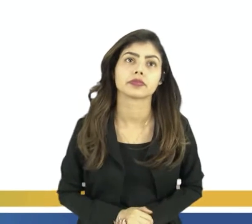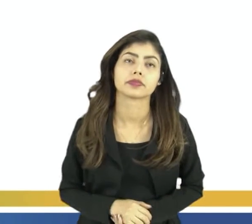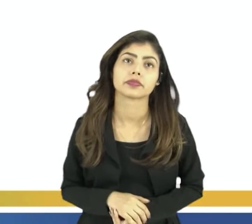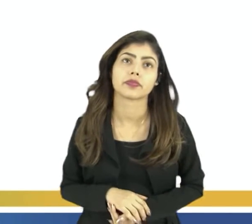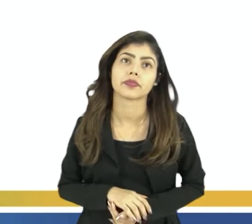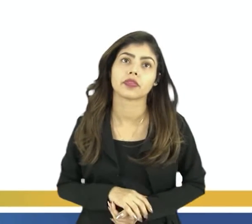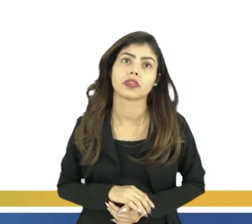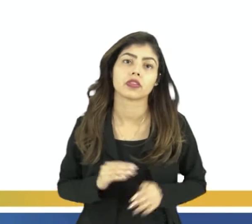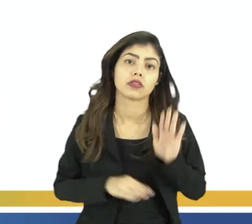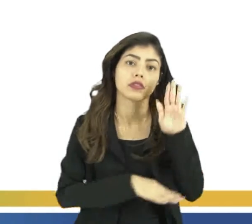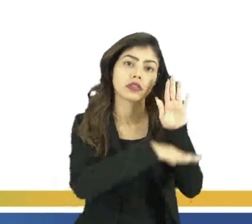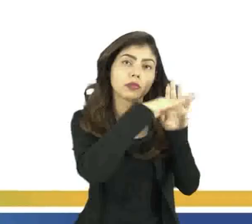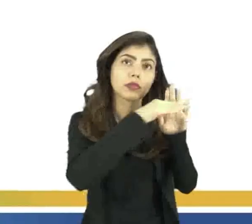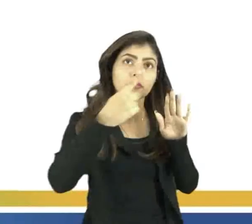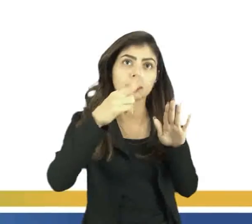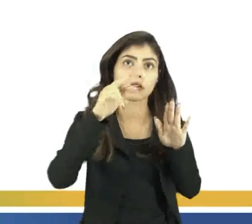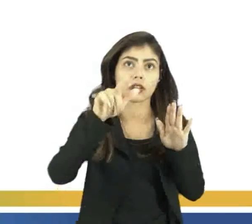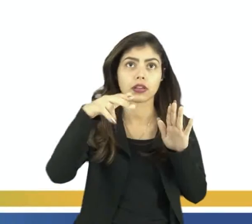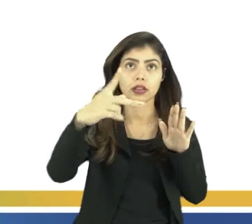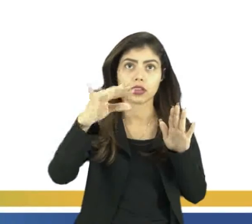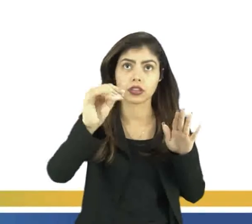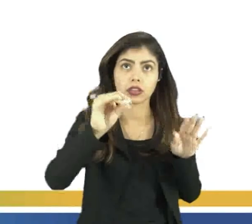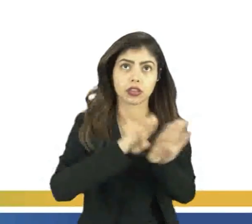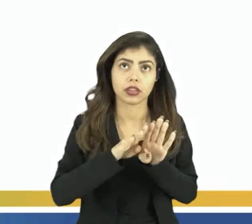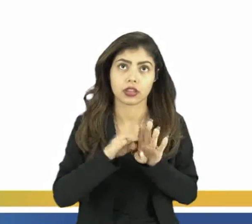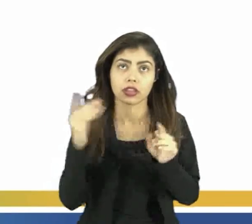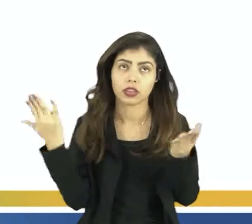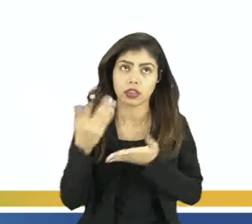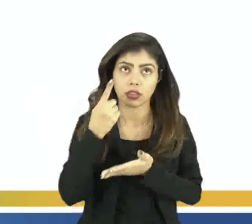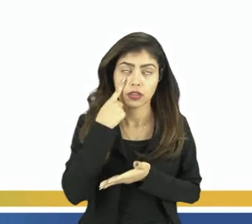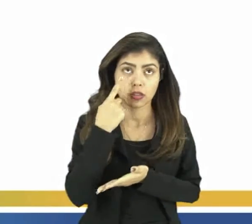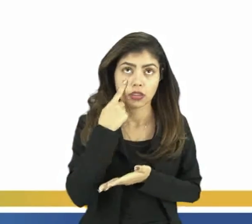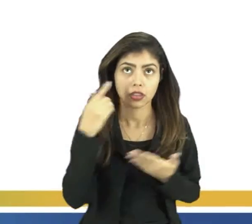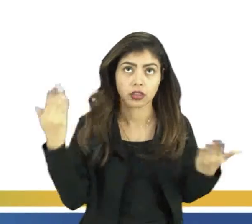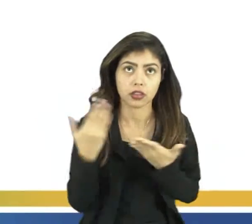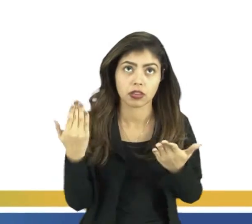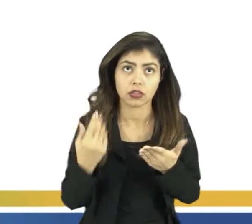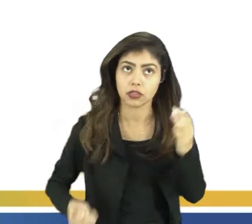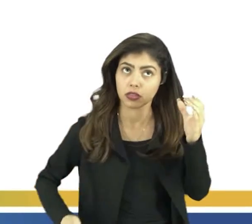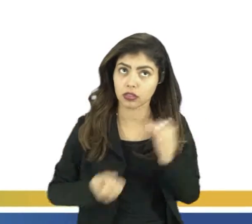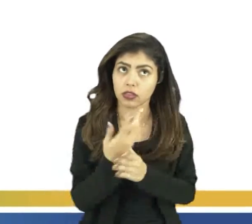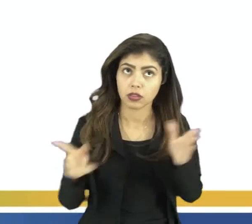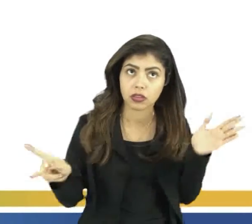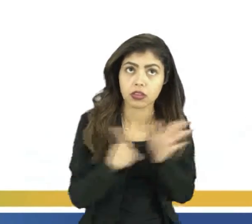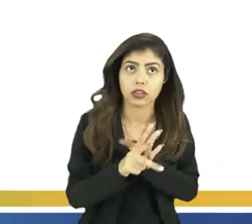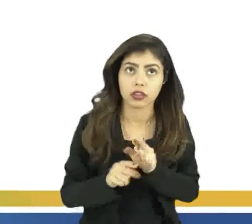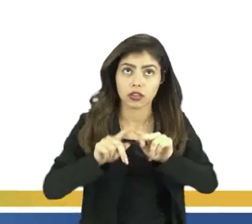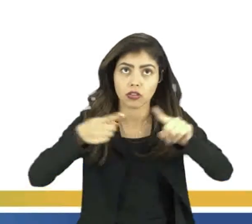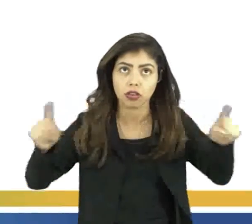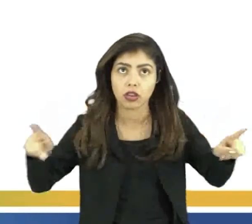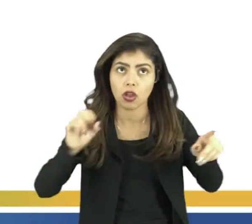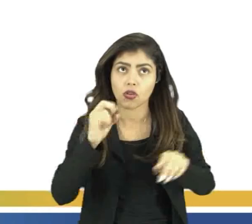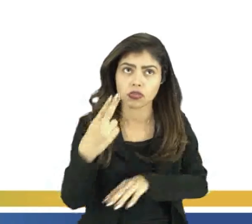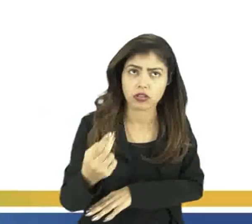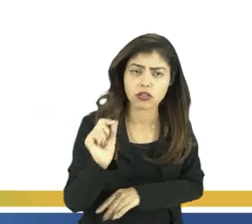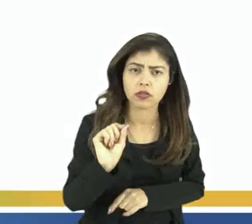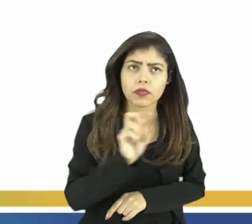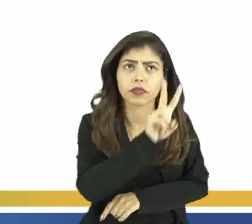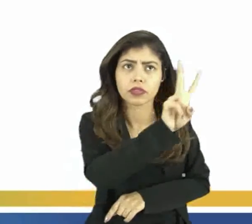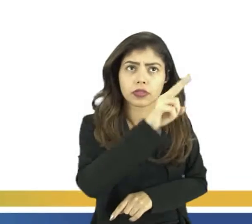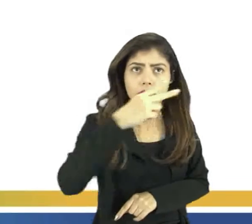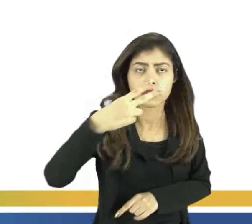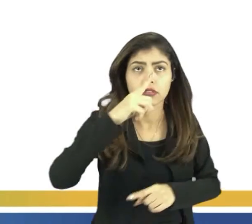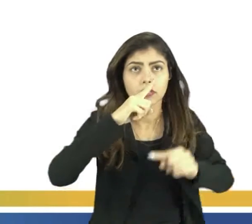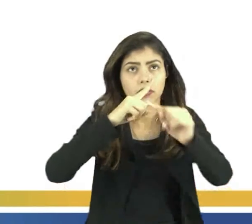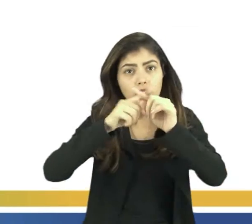na solução, o volume de um paralelepípedo que a gente acabou de ver é igual ao produto das suas dimensões, ou seja,